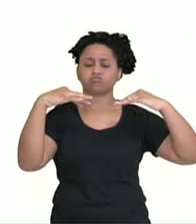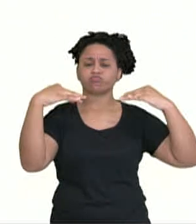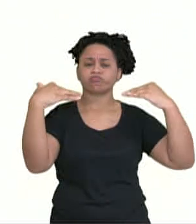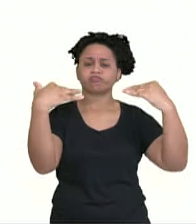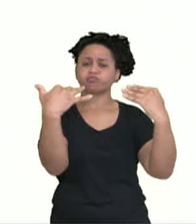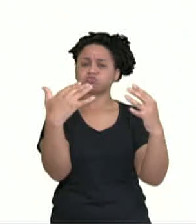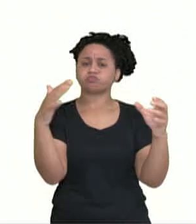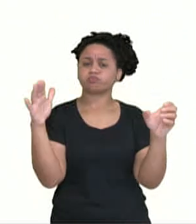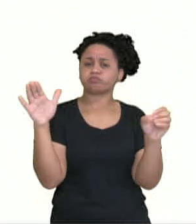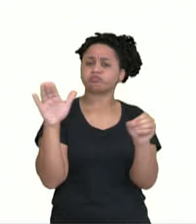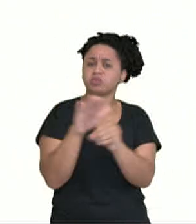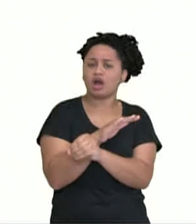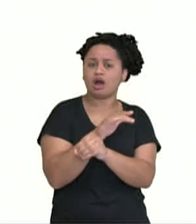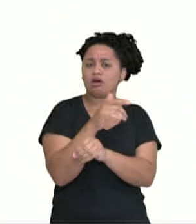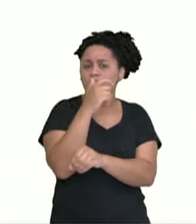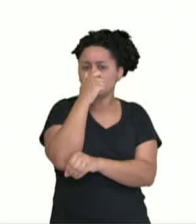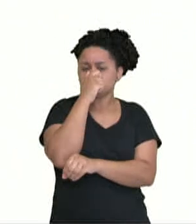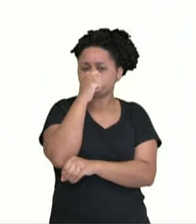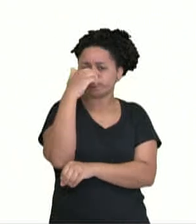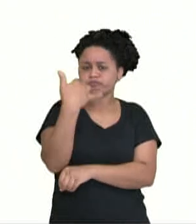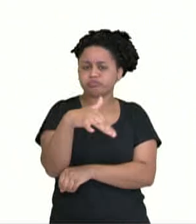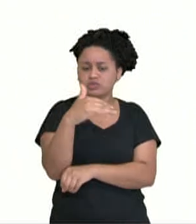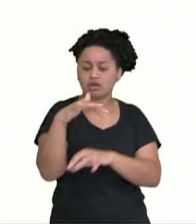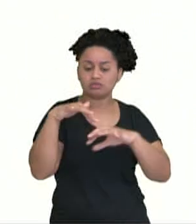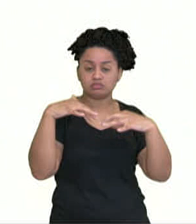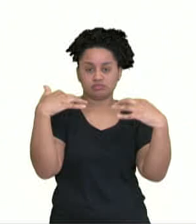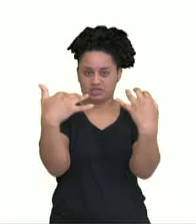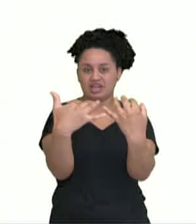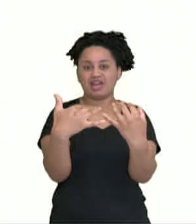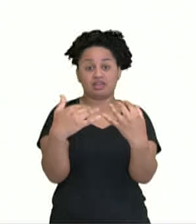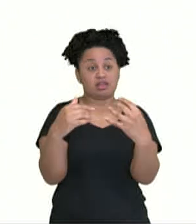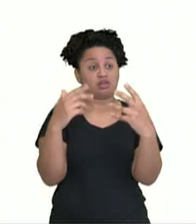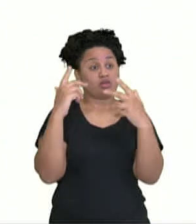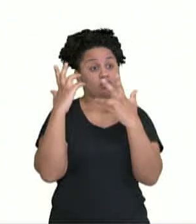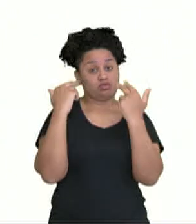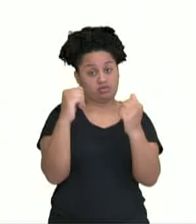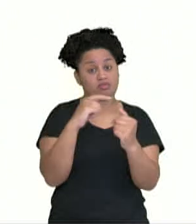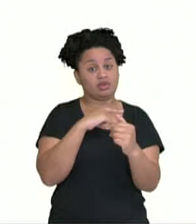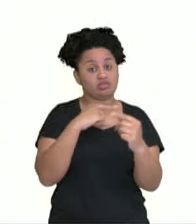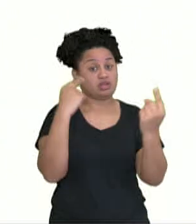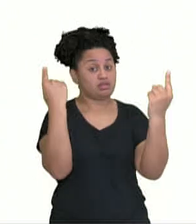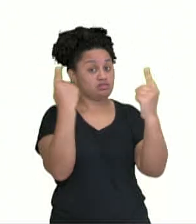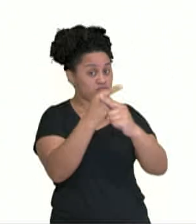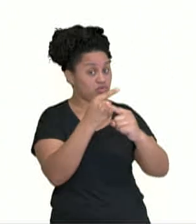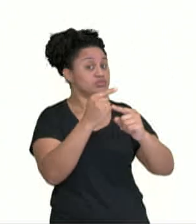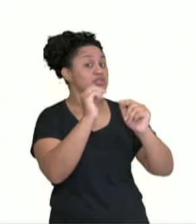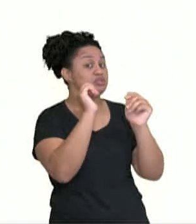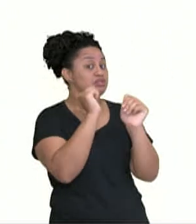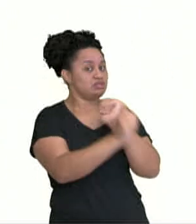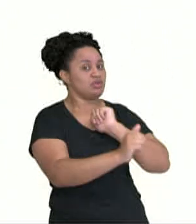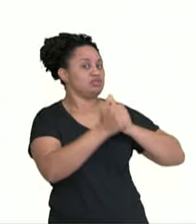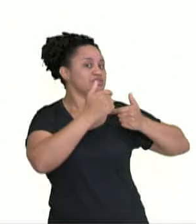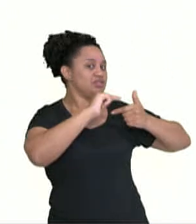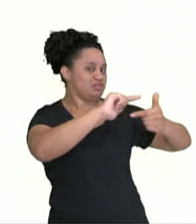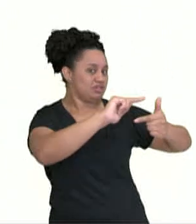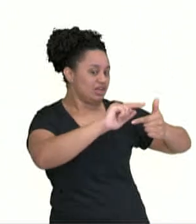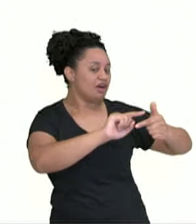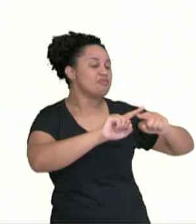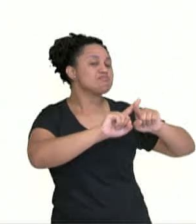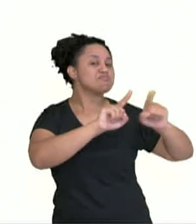Horizonte. Olha que interessante, um ginásio acostumado a quê? A competições esportivas, de esportes